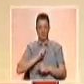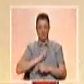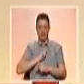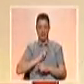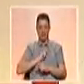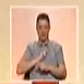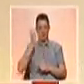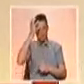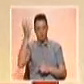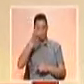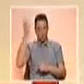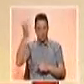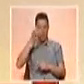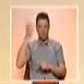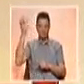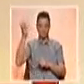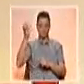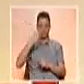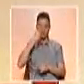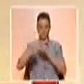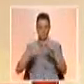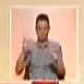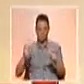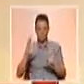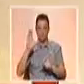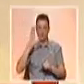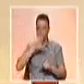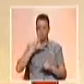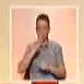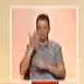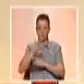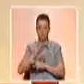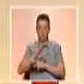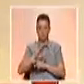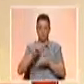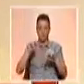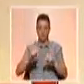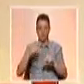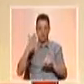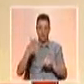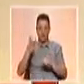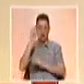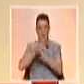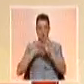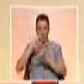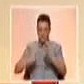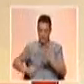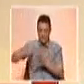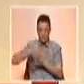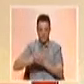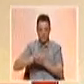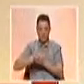a questão cultural. O ser humano, se estiver, e por exemplo, neste momento a União Europeia está a investir